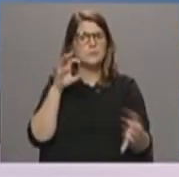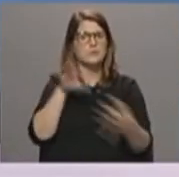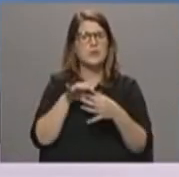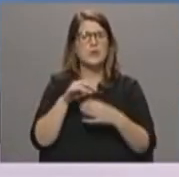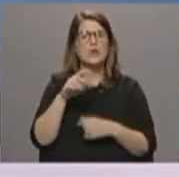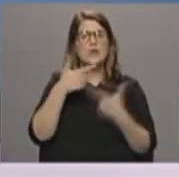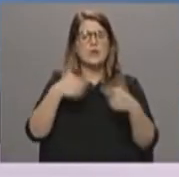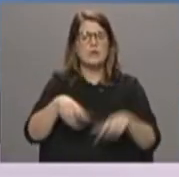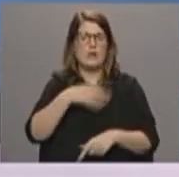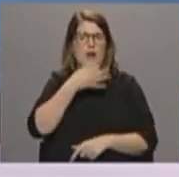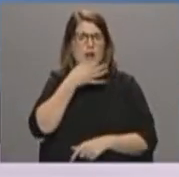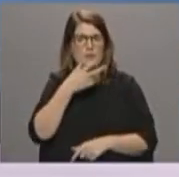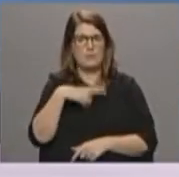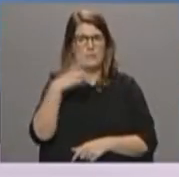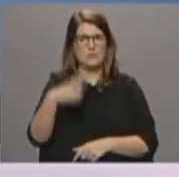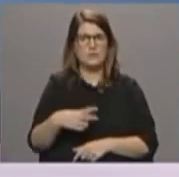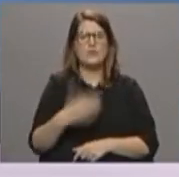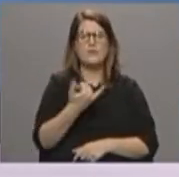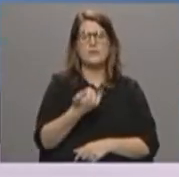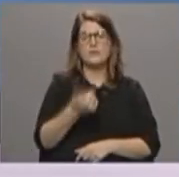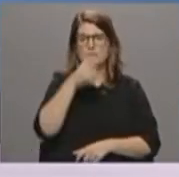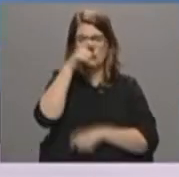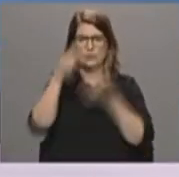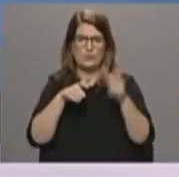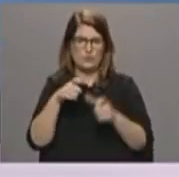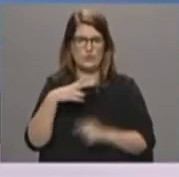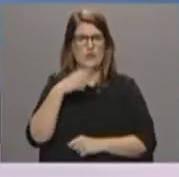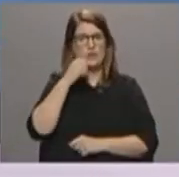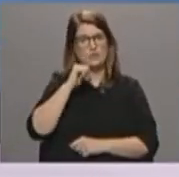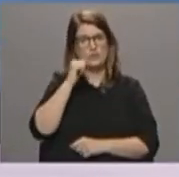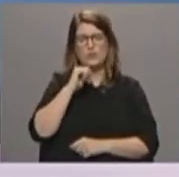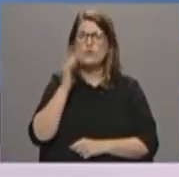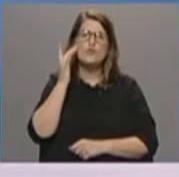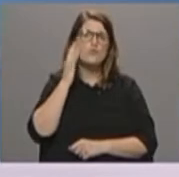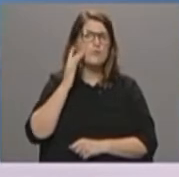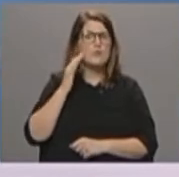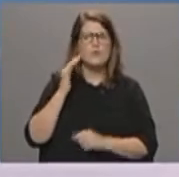reuniu 25 autores açorianos, um número recorde.